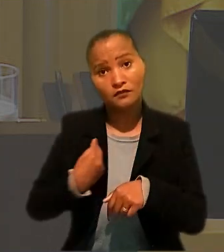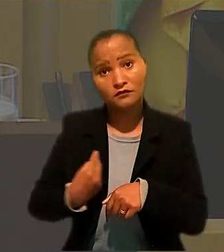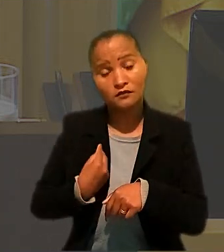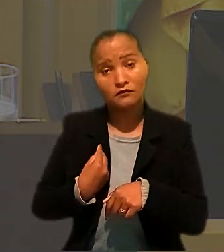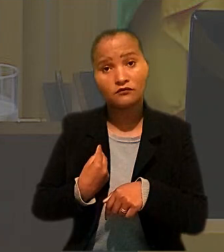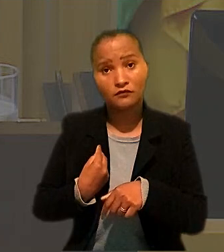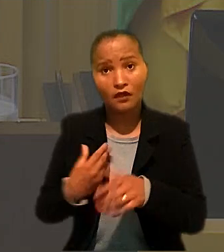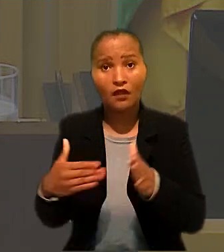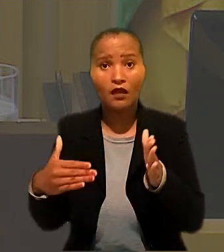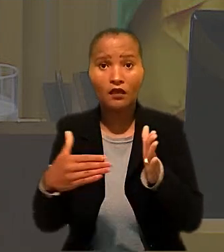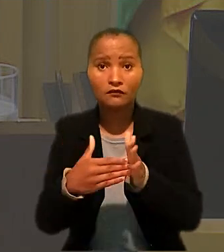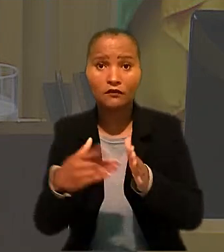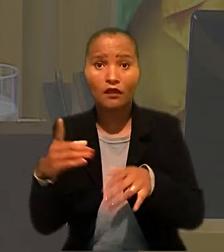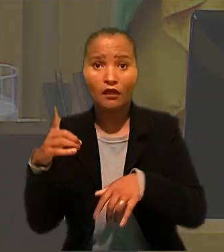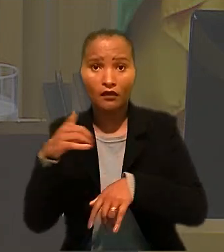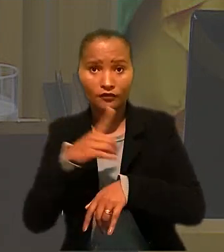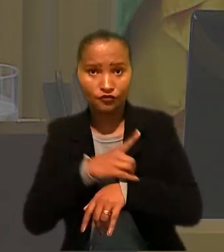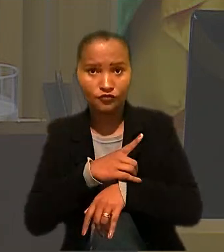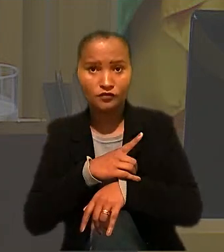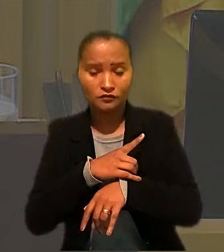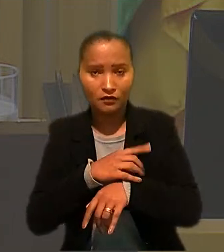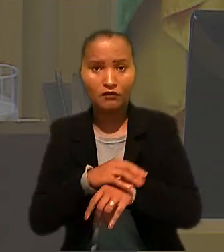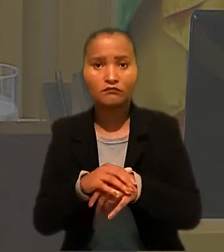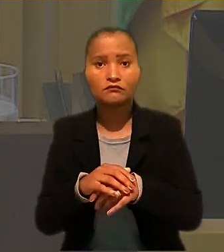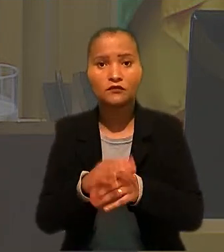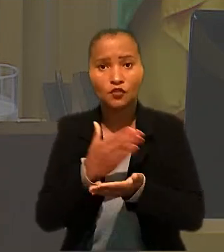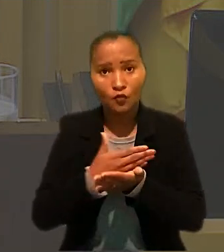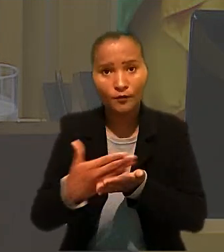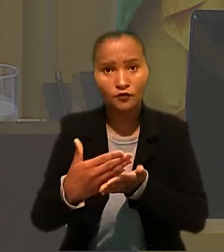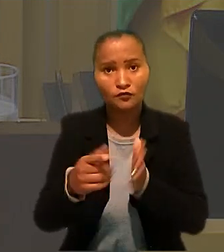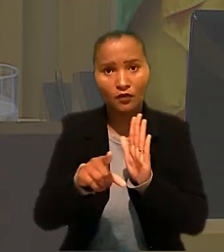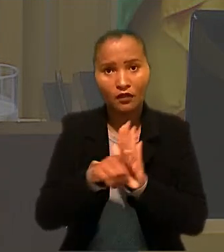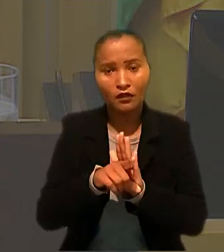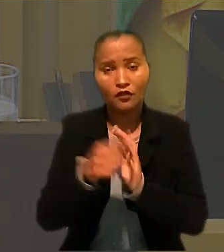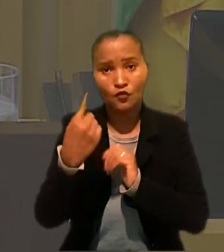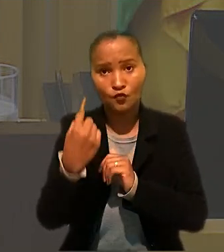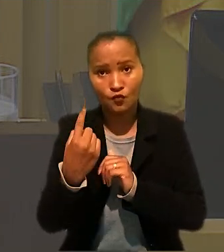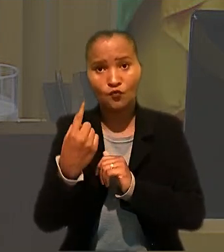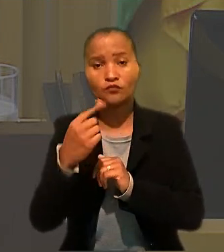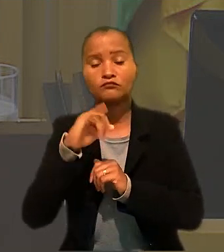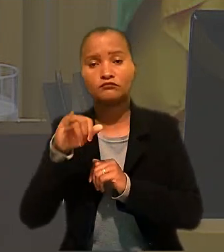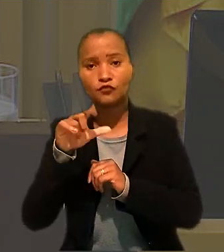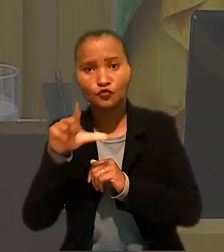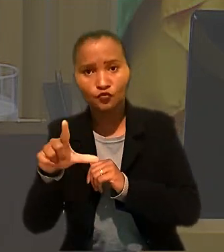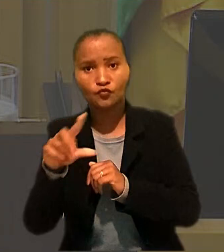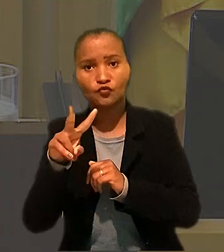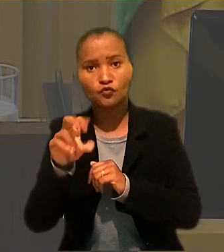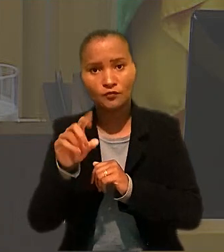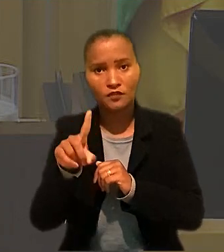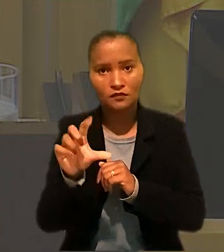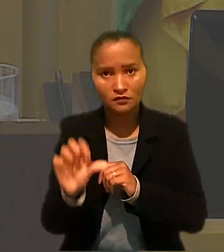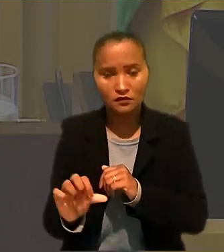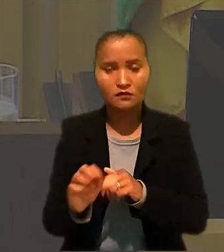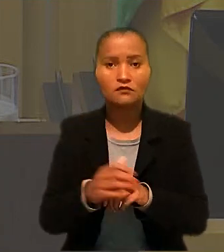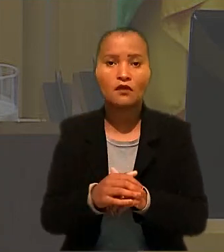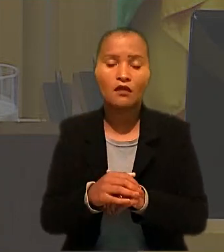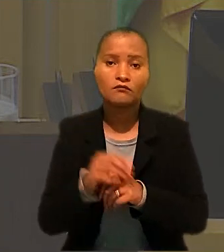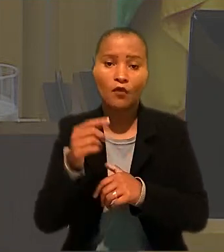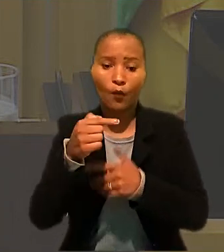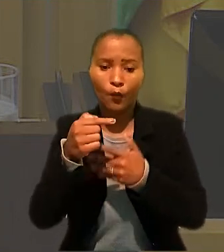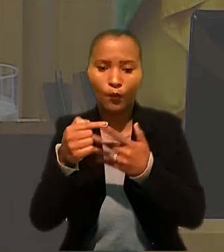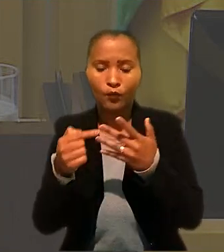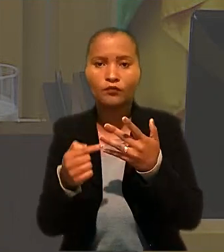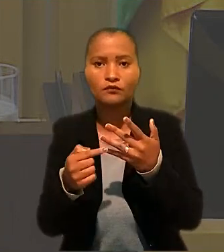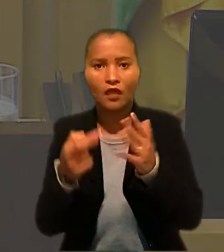trabalho existentes até a data de sua entrada em vigor, em 1/7/2016. Ademais, consta